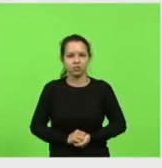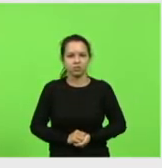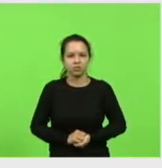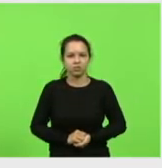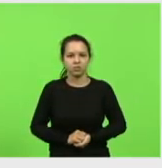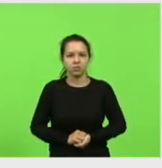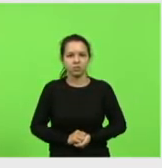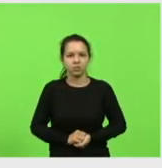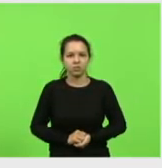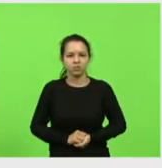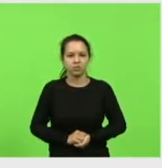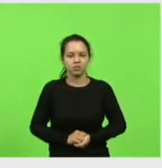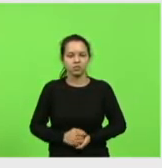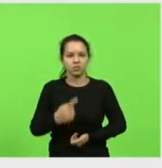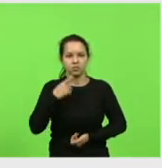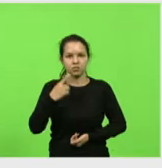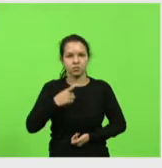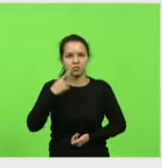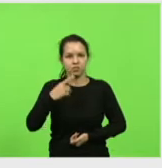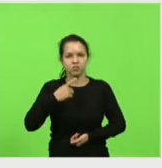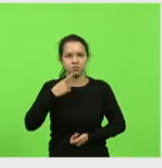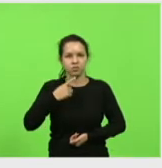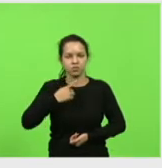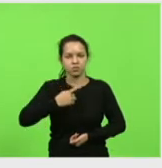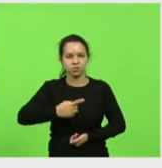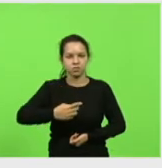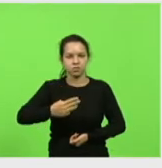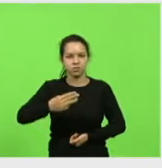Como vota deputado Sérgio Mota.